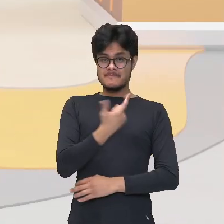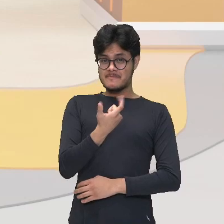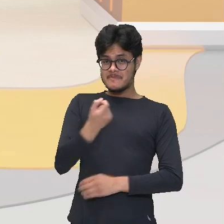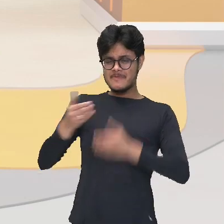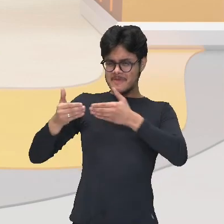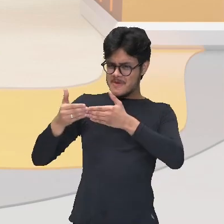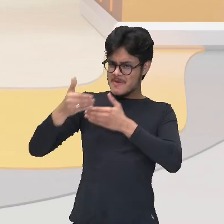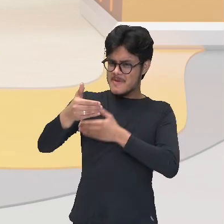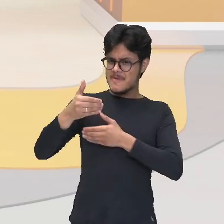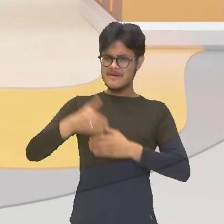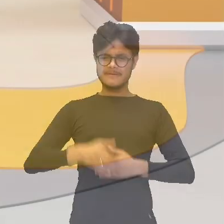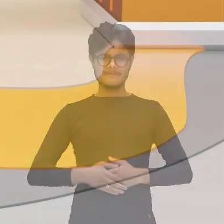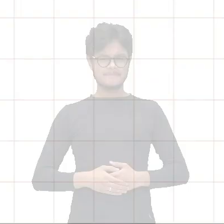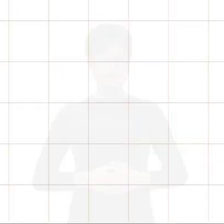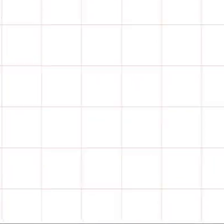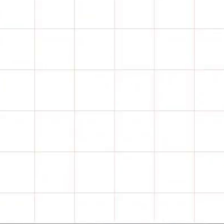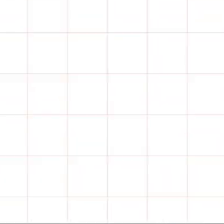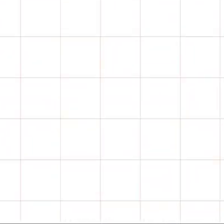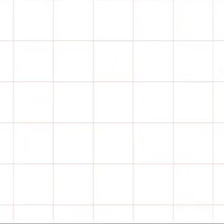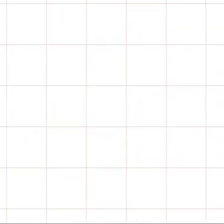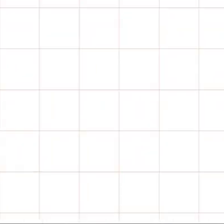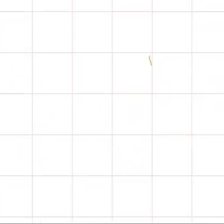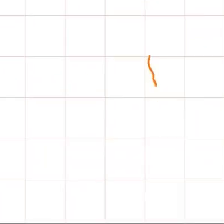aí a mais uma aula de Geografia.